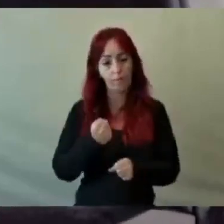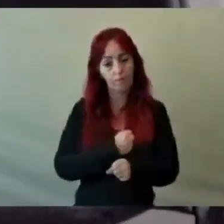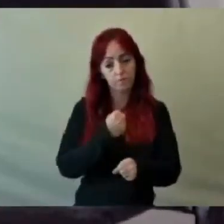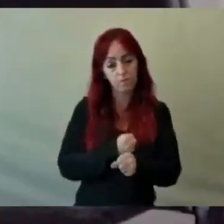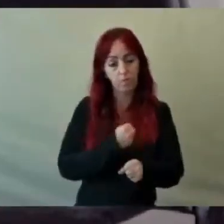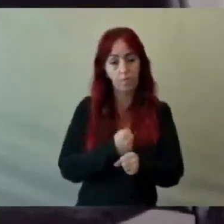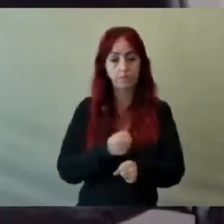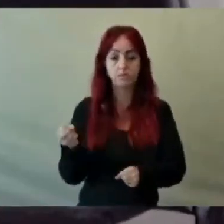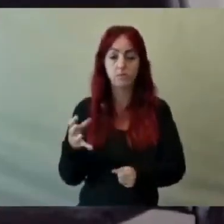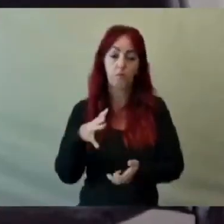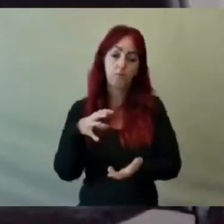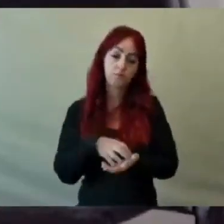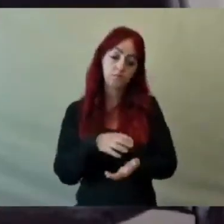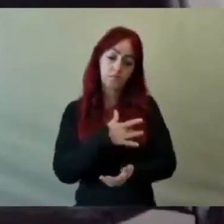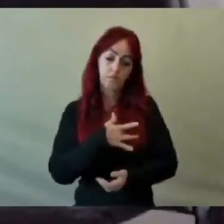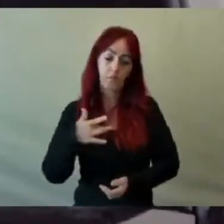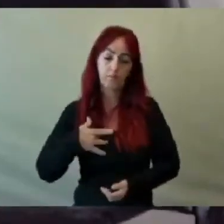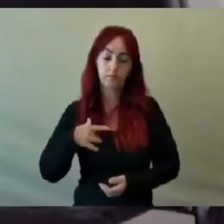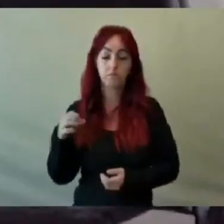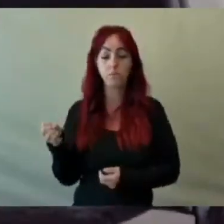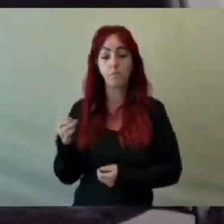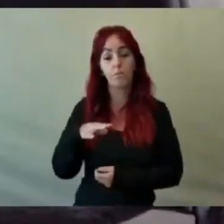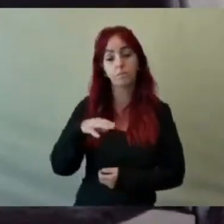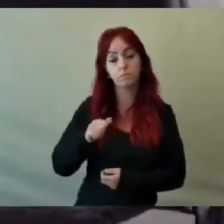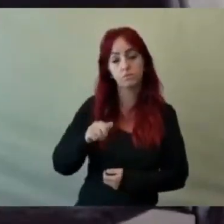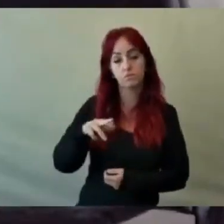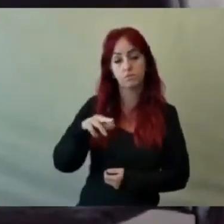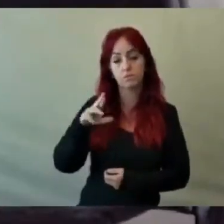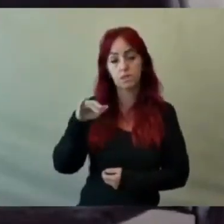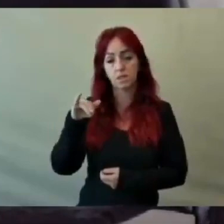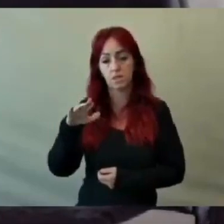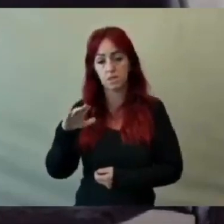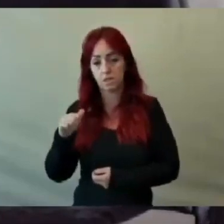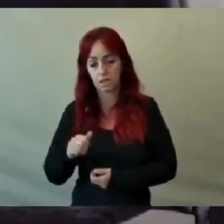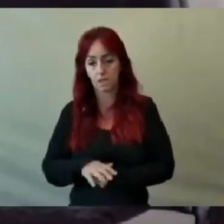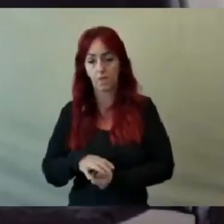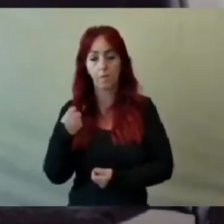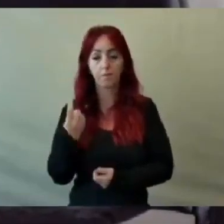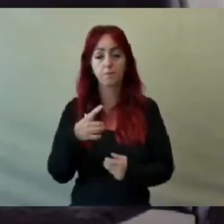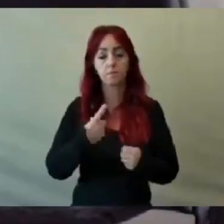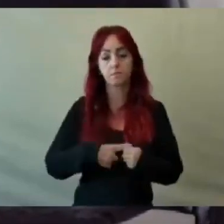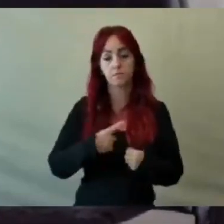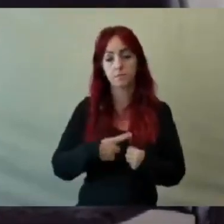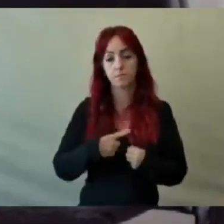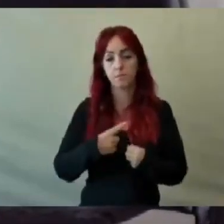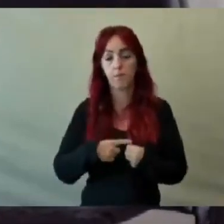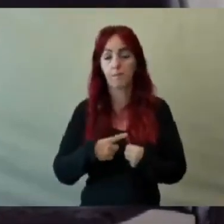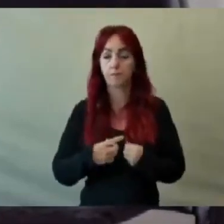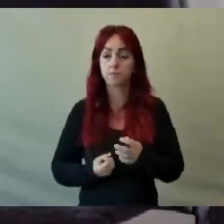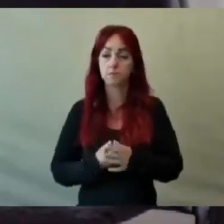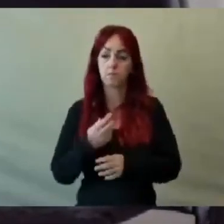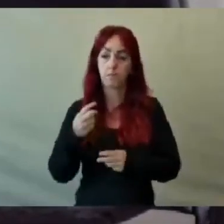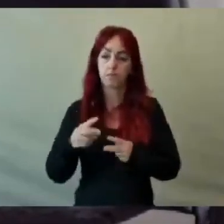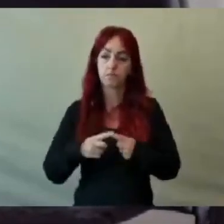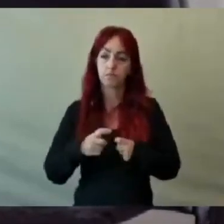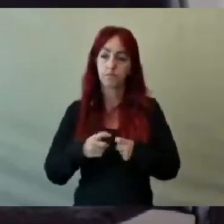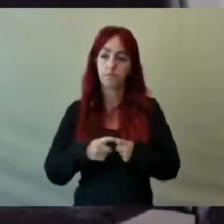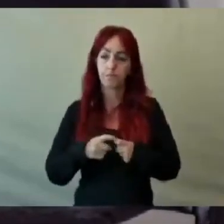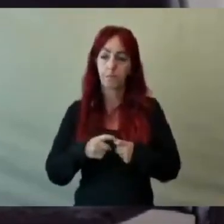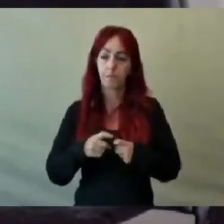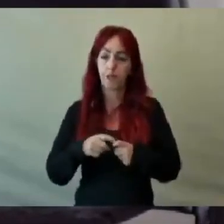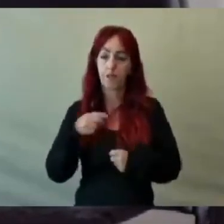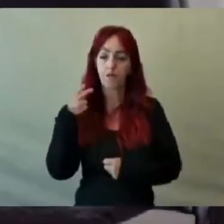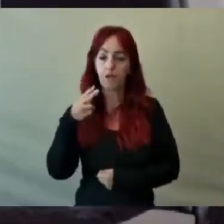América, em nossa cidade. Autoria, vereador doutor Bruno Pedralva. Em